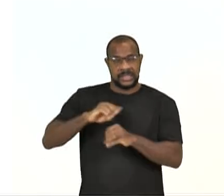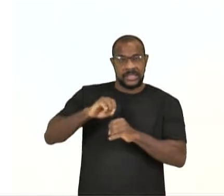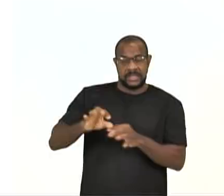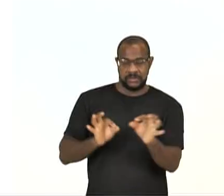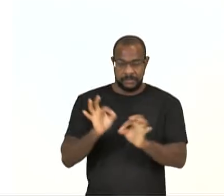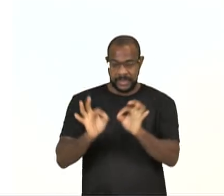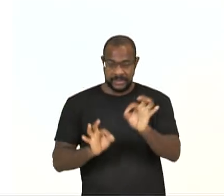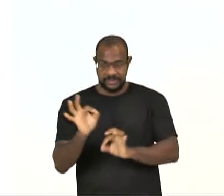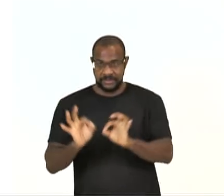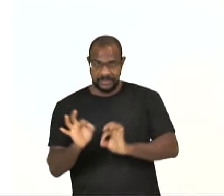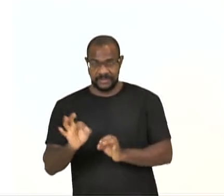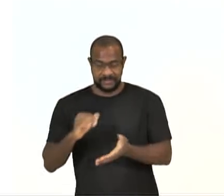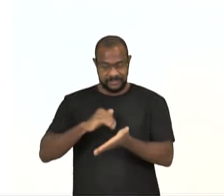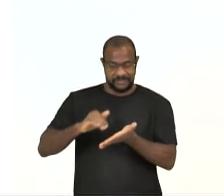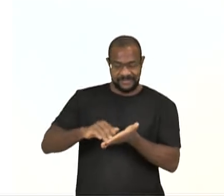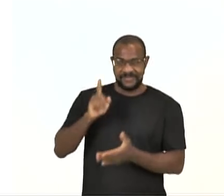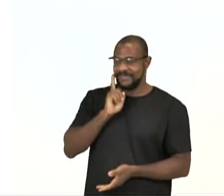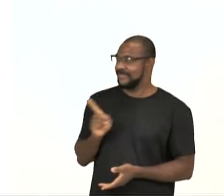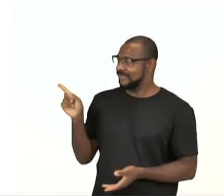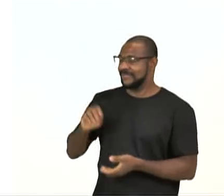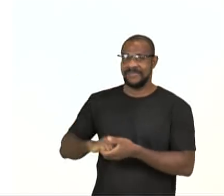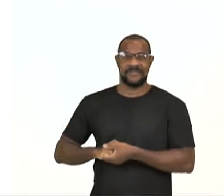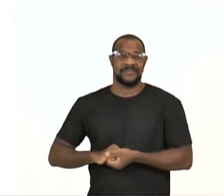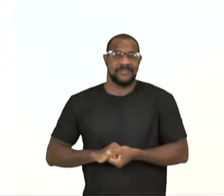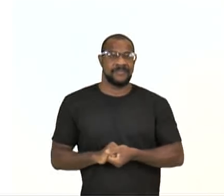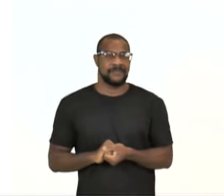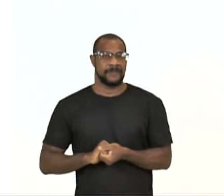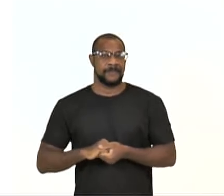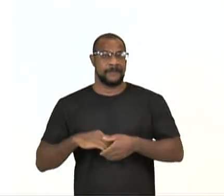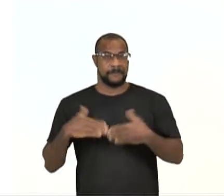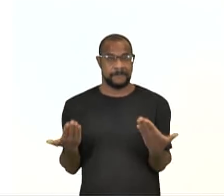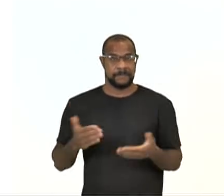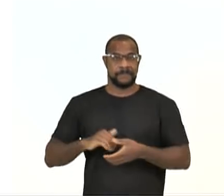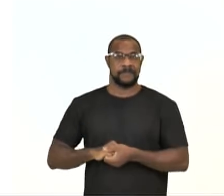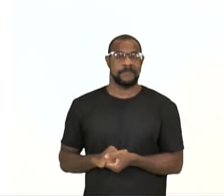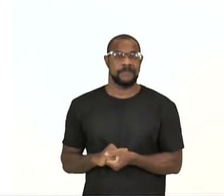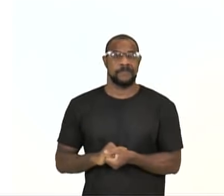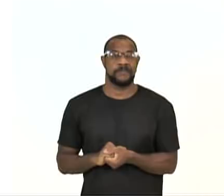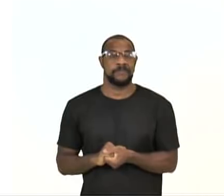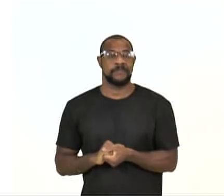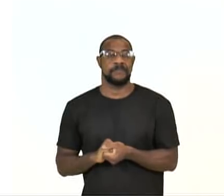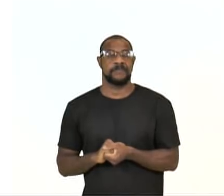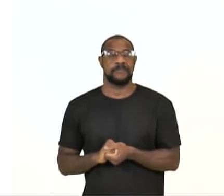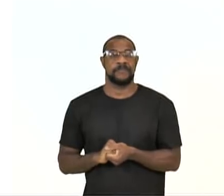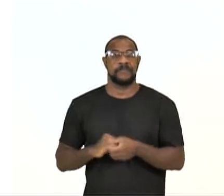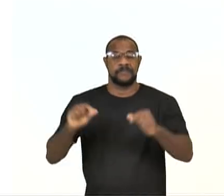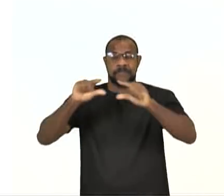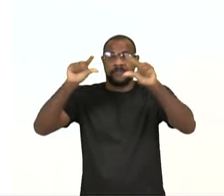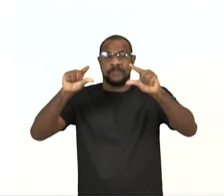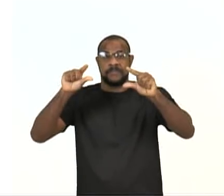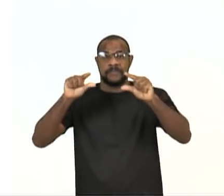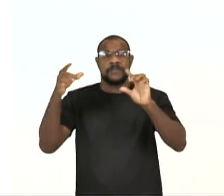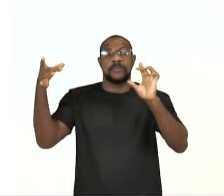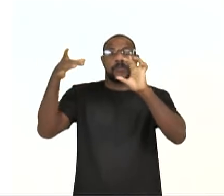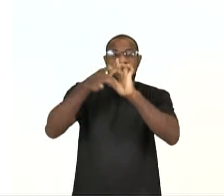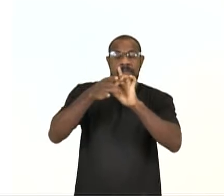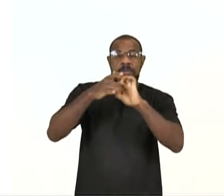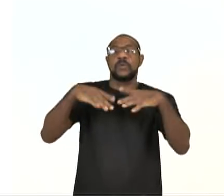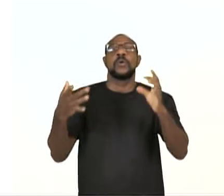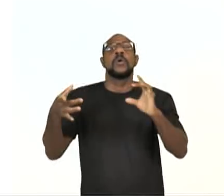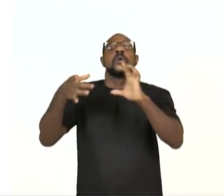Está em terceira pessoa, quando ele só conta alguma coisa que ele viu, mas ele não participou, não aconteceu com ele? Ou não há voz do